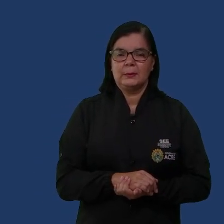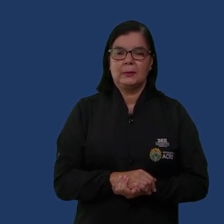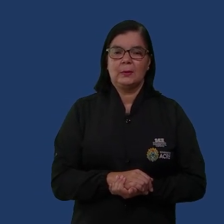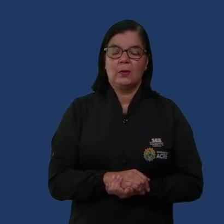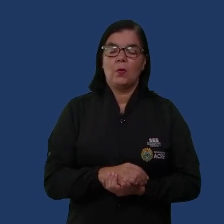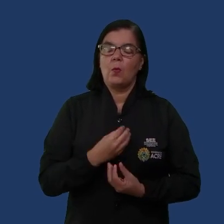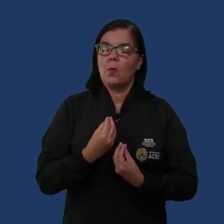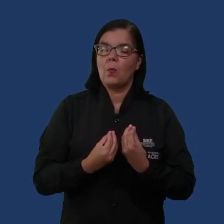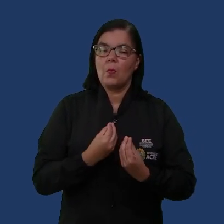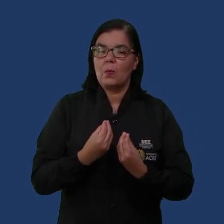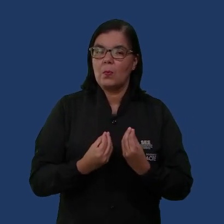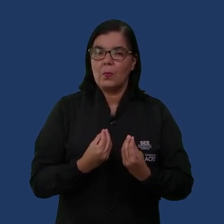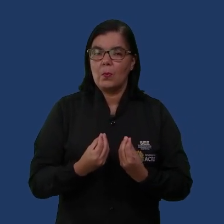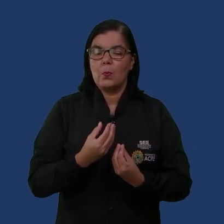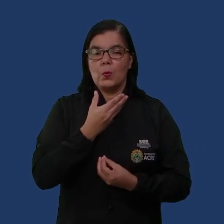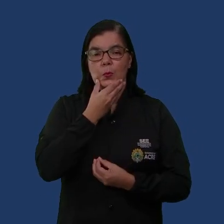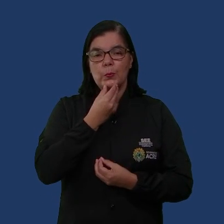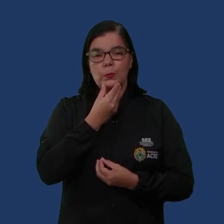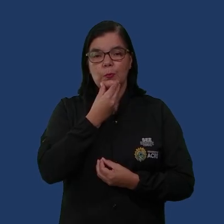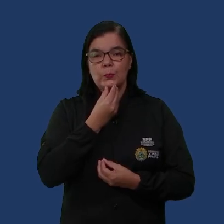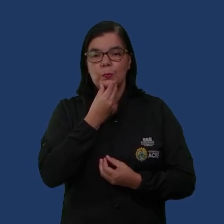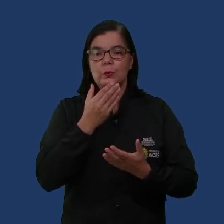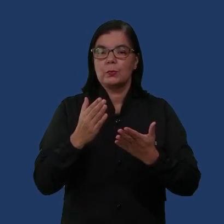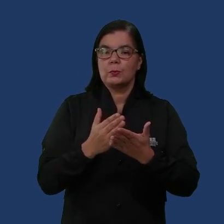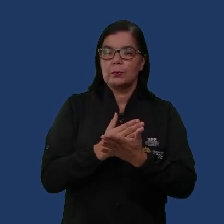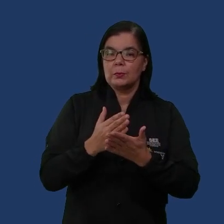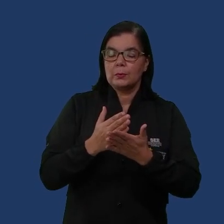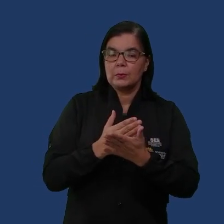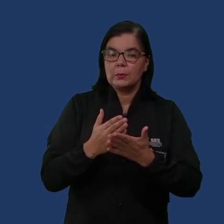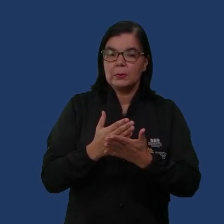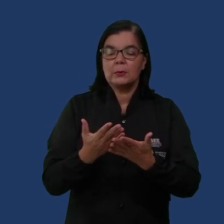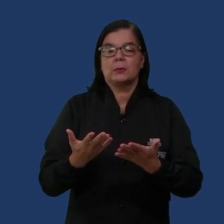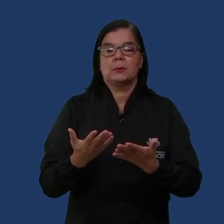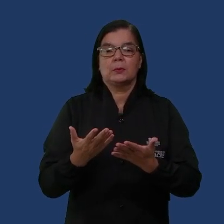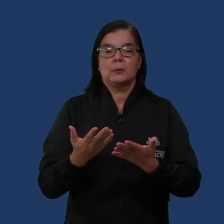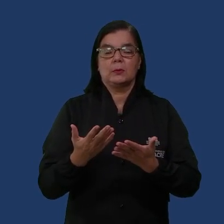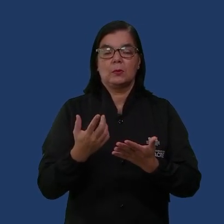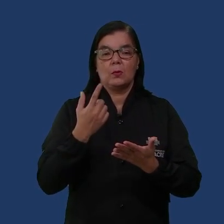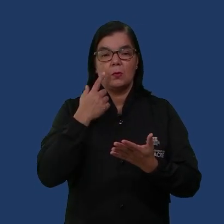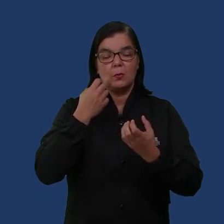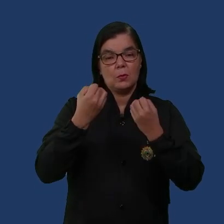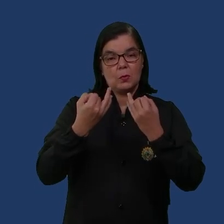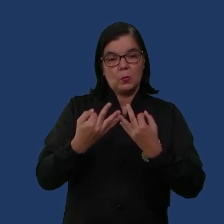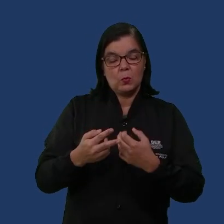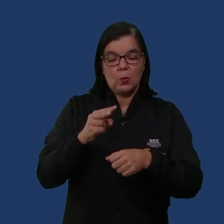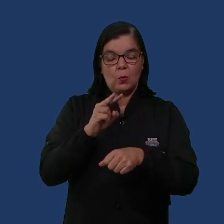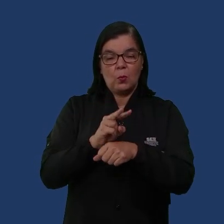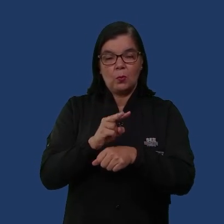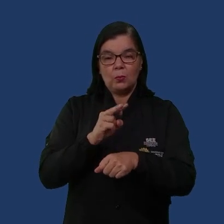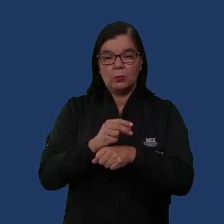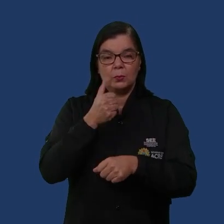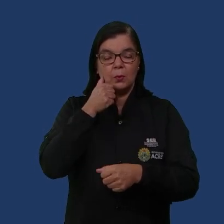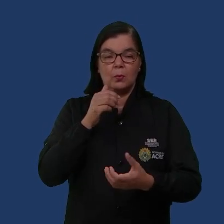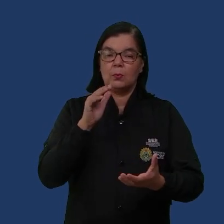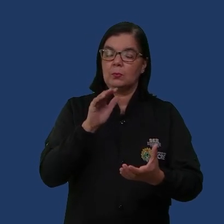a forma em que os homens, alguns homens, tratam